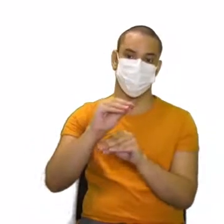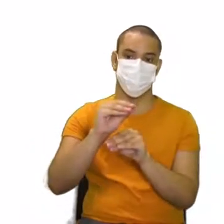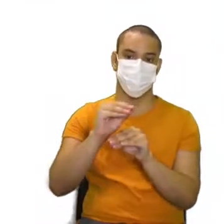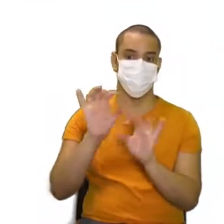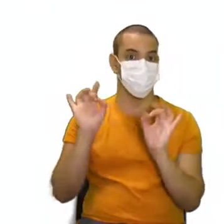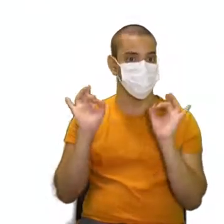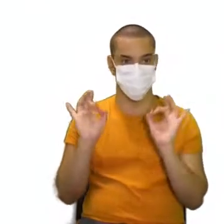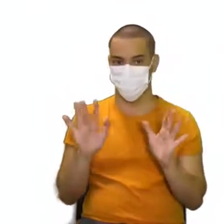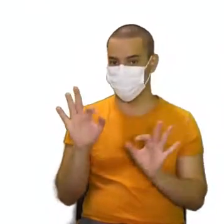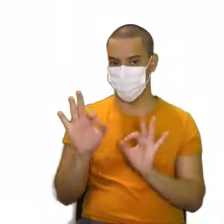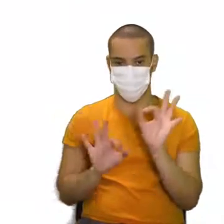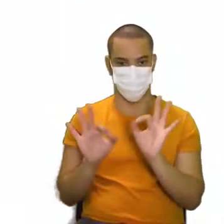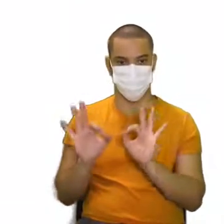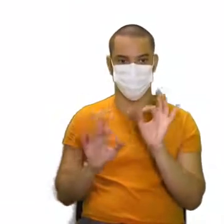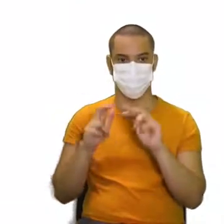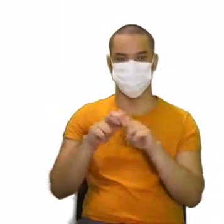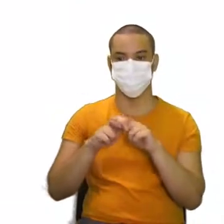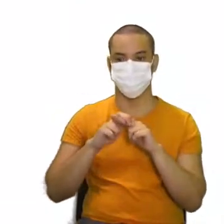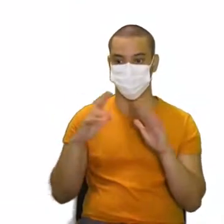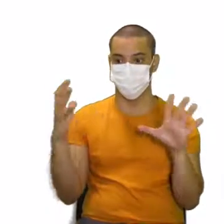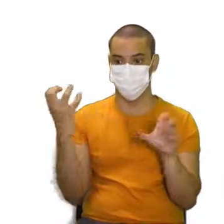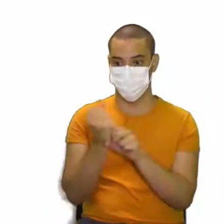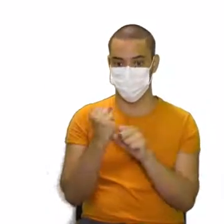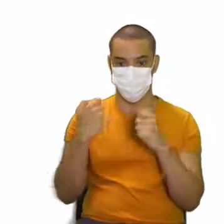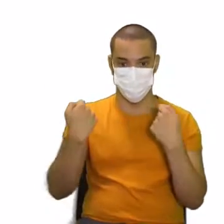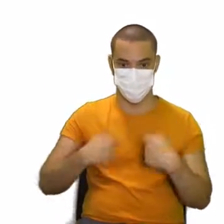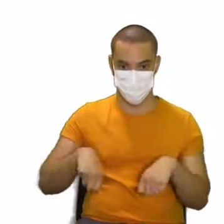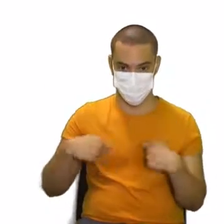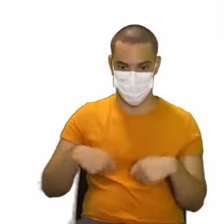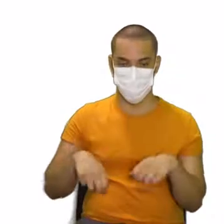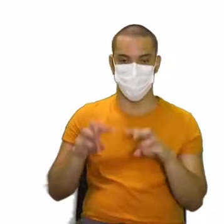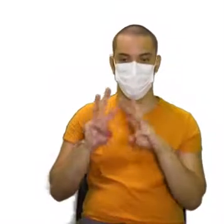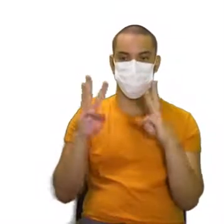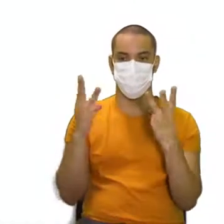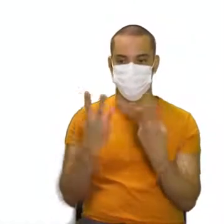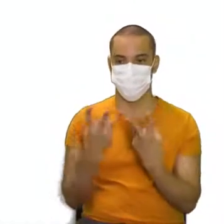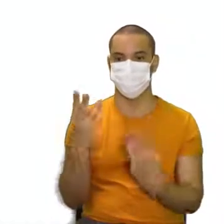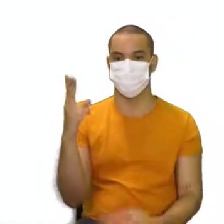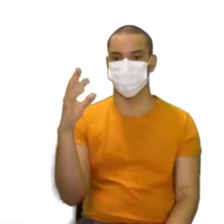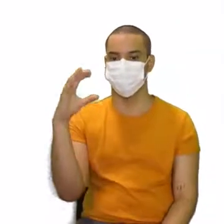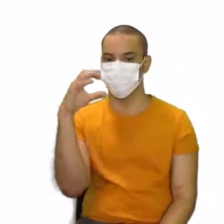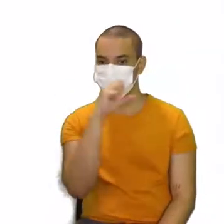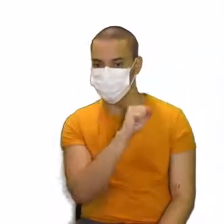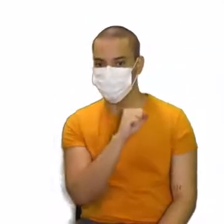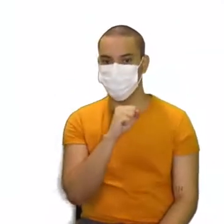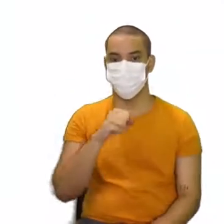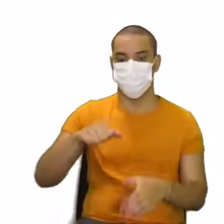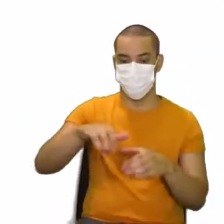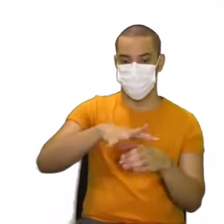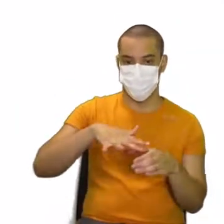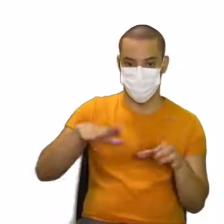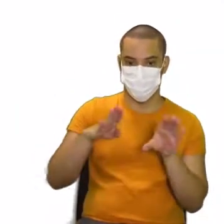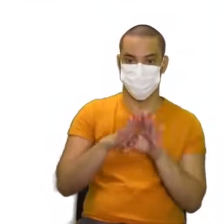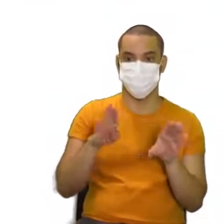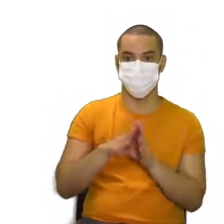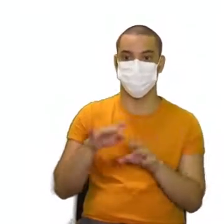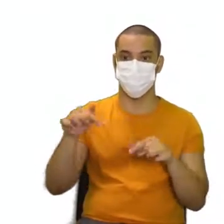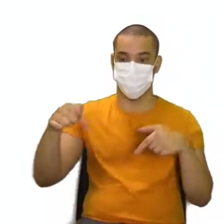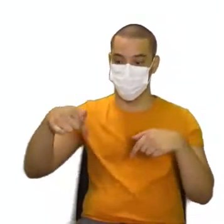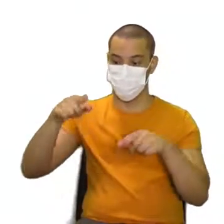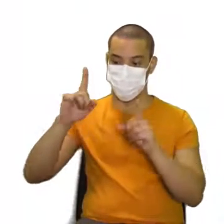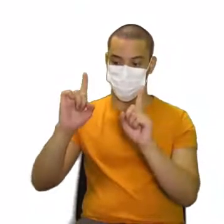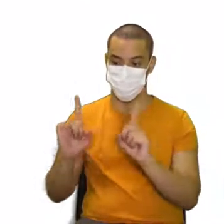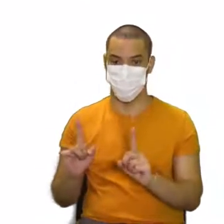então se eu quero calcular o raio eu tenho que ter a massa a velocidade o campo e é o módulo da carga já tá